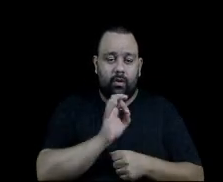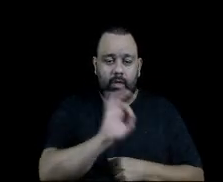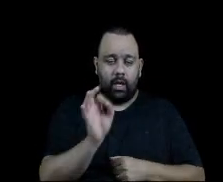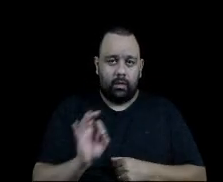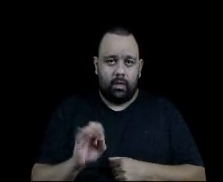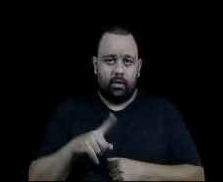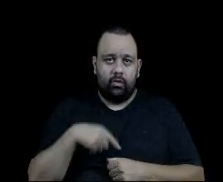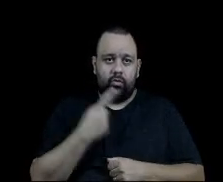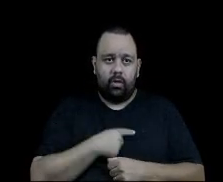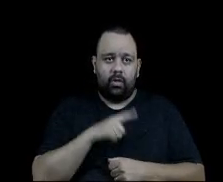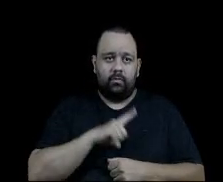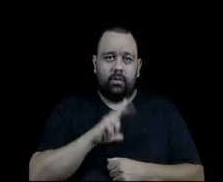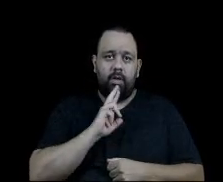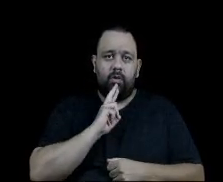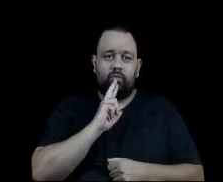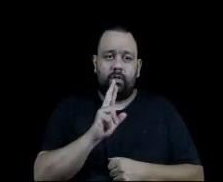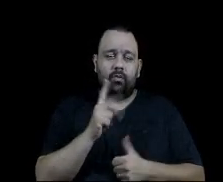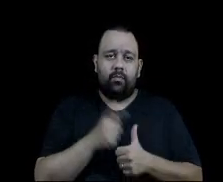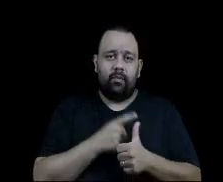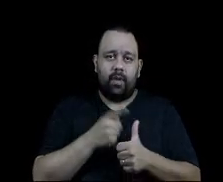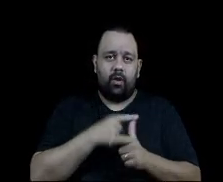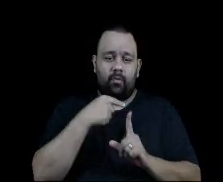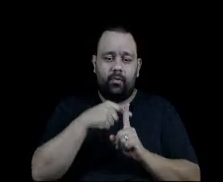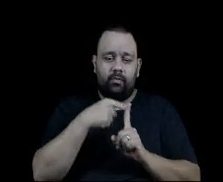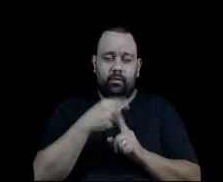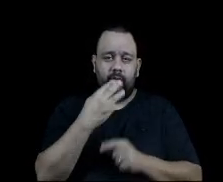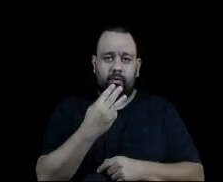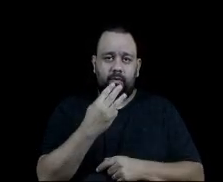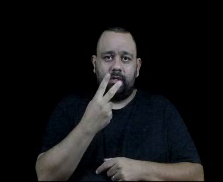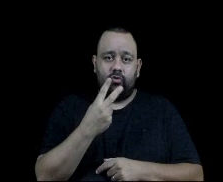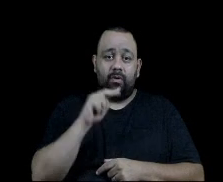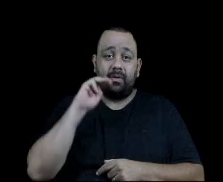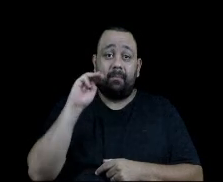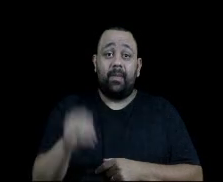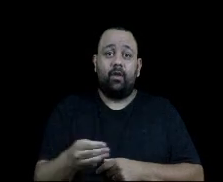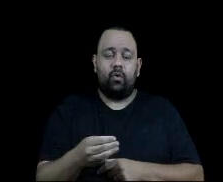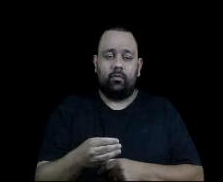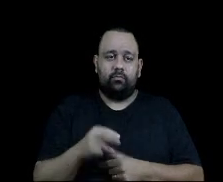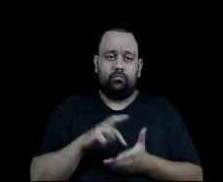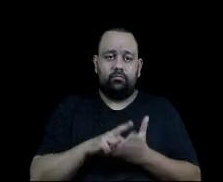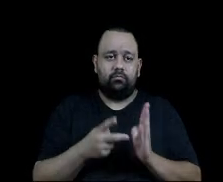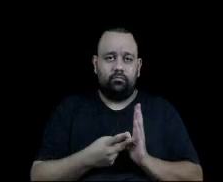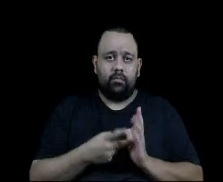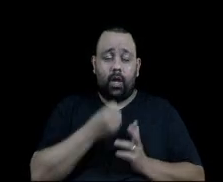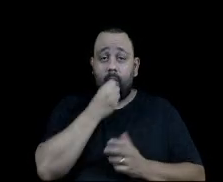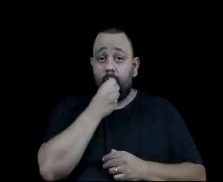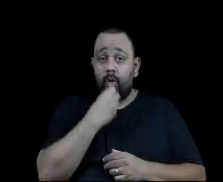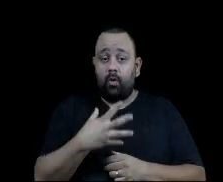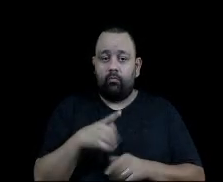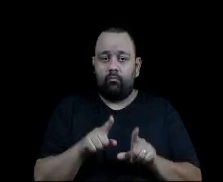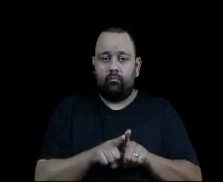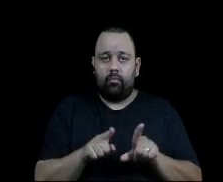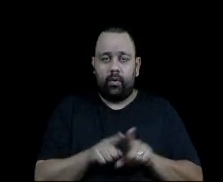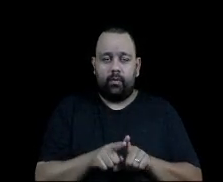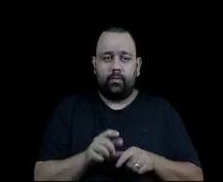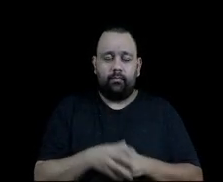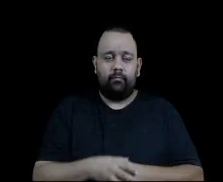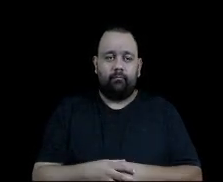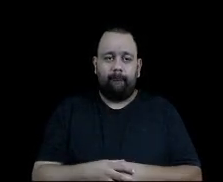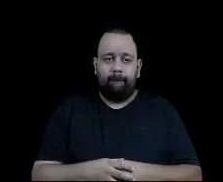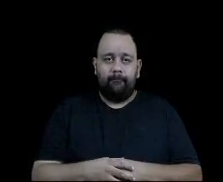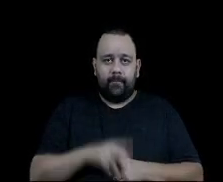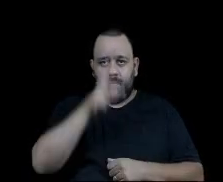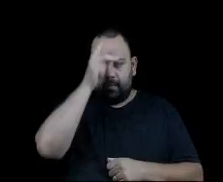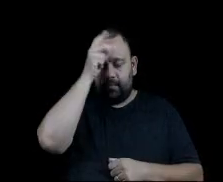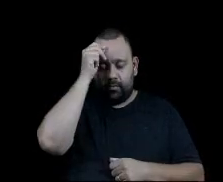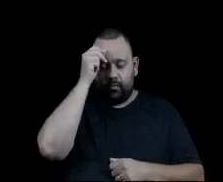empréstimo no seu total, a gente acabou tendo um resultado primário positivo de 32 milhões, que também é um resultado muito